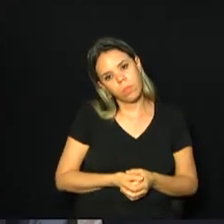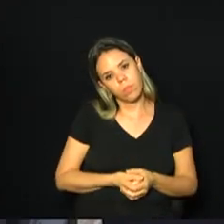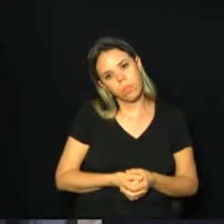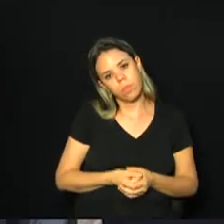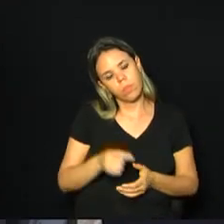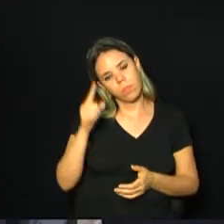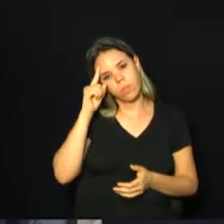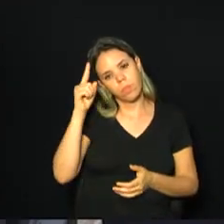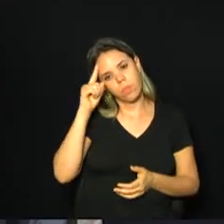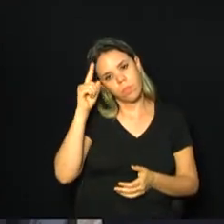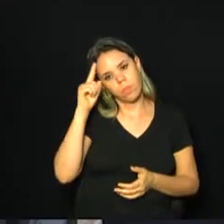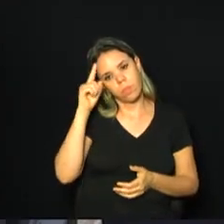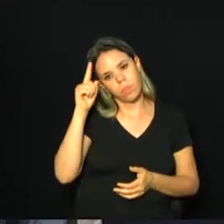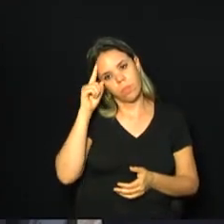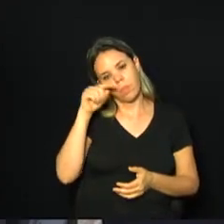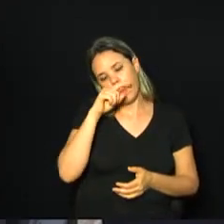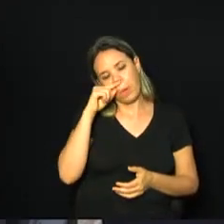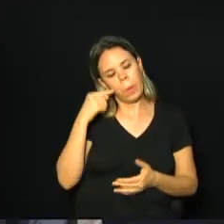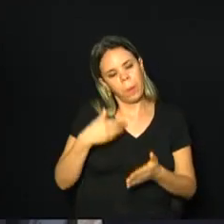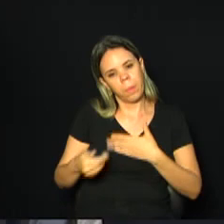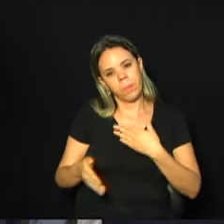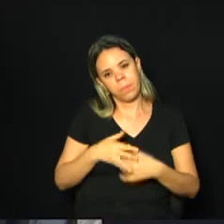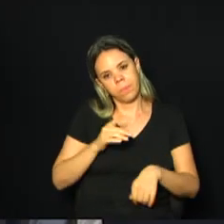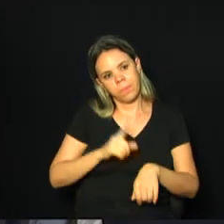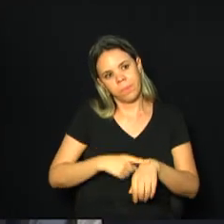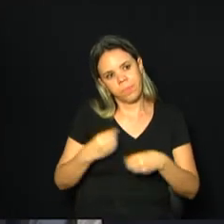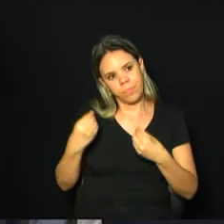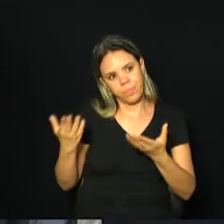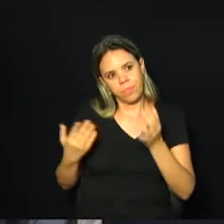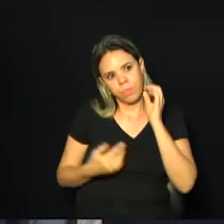quinta, sexta, sábado, domingo, entrega qualquer dia, qualquer horário.